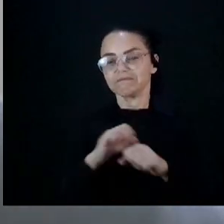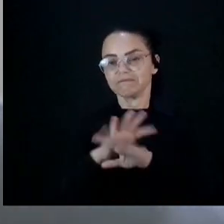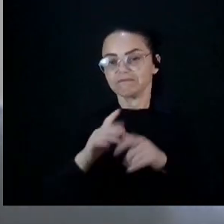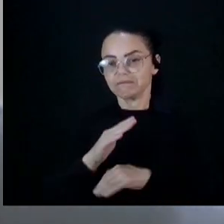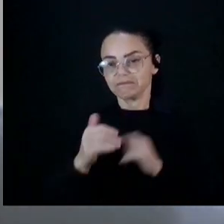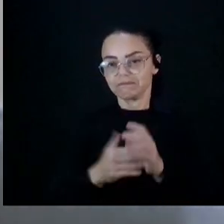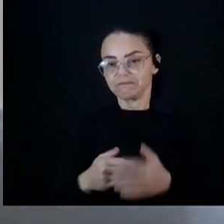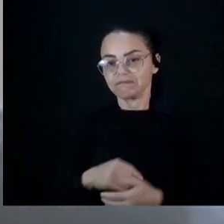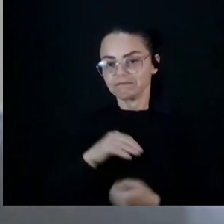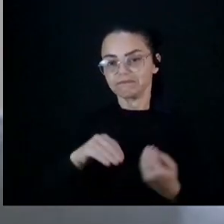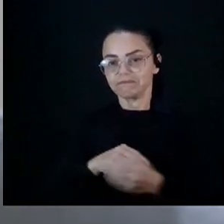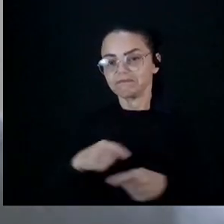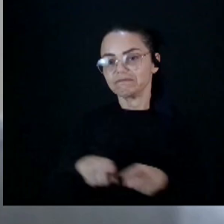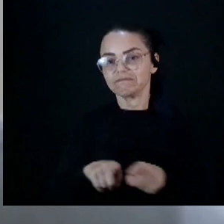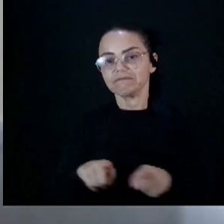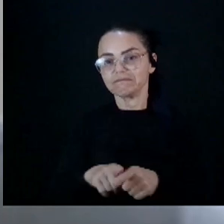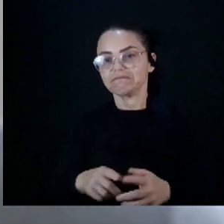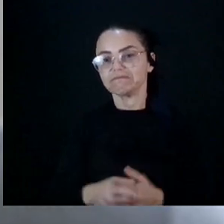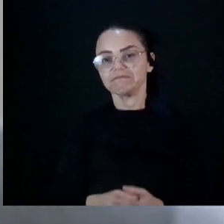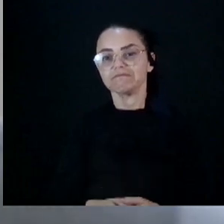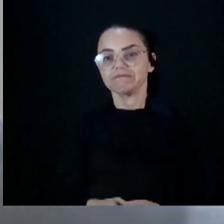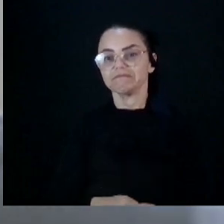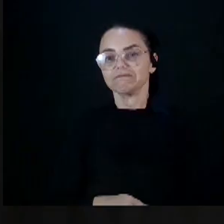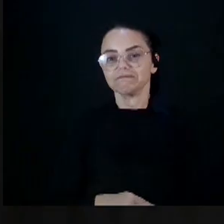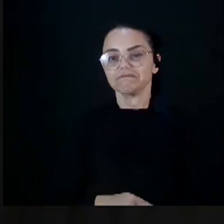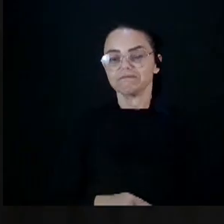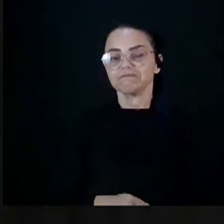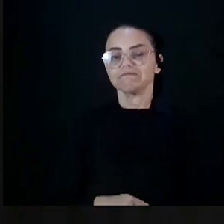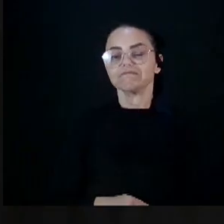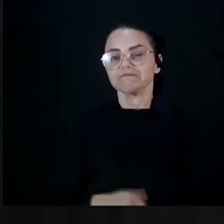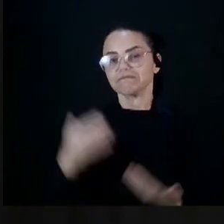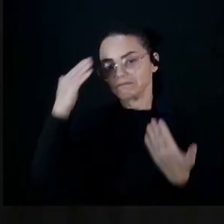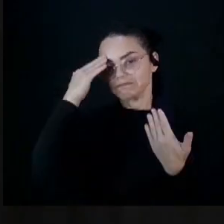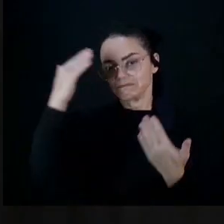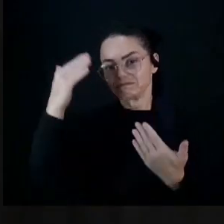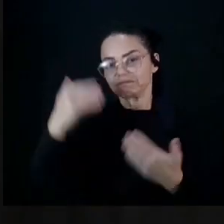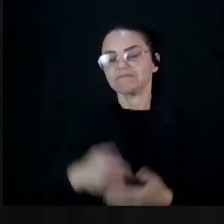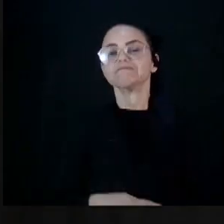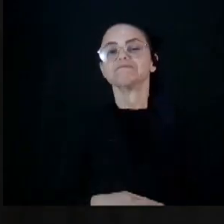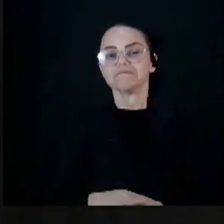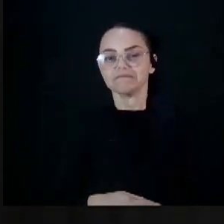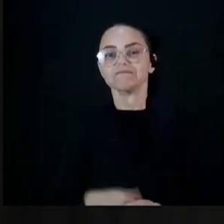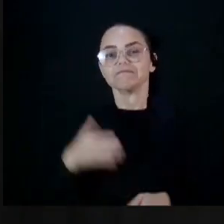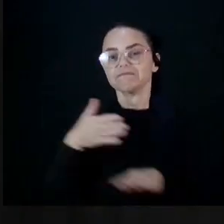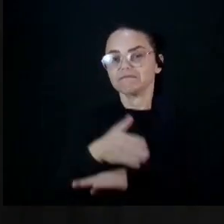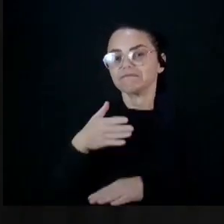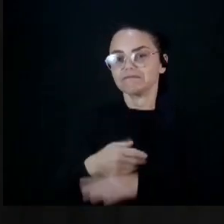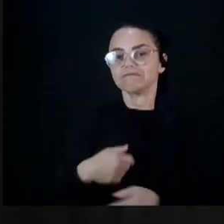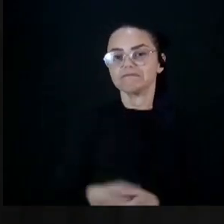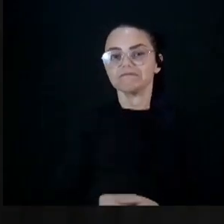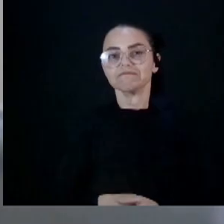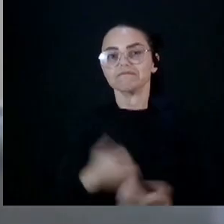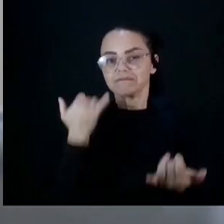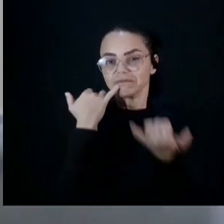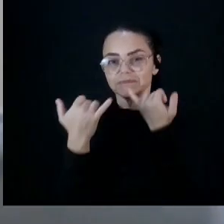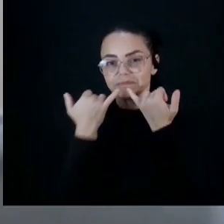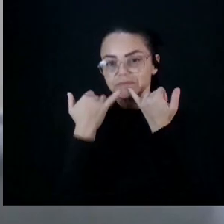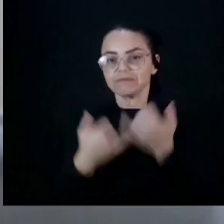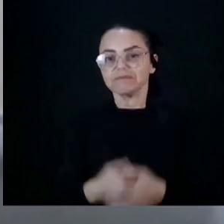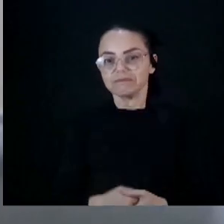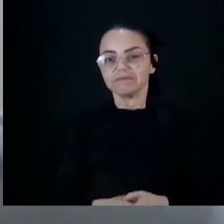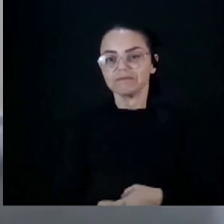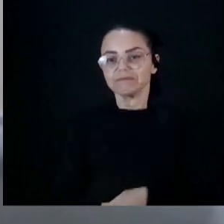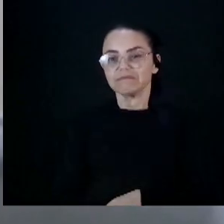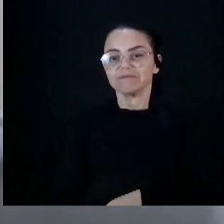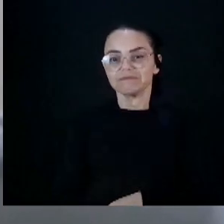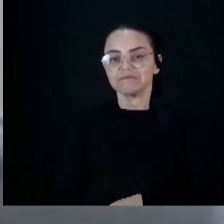envolvidos também. Né? Certo, então, professor, muito obrigado pela participação e pelas informações. Eu